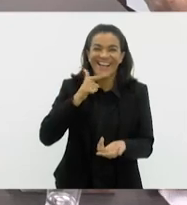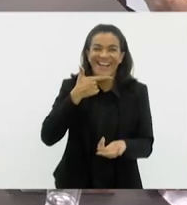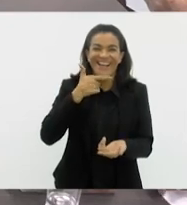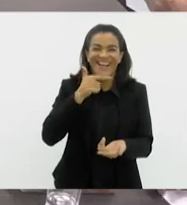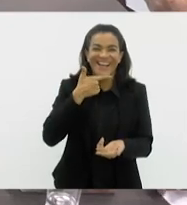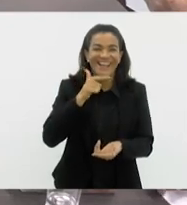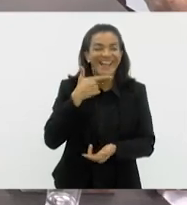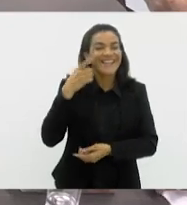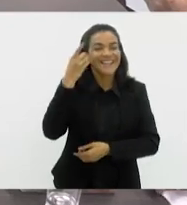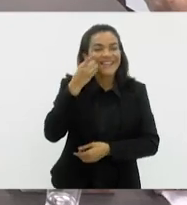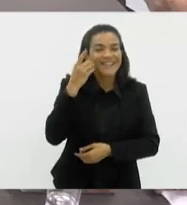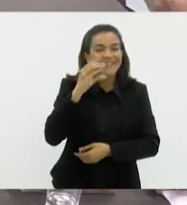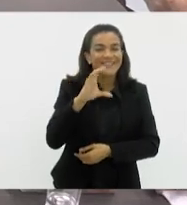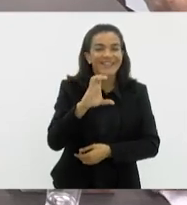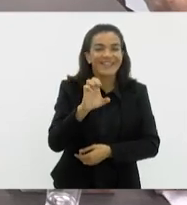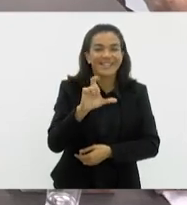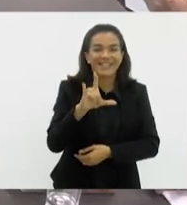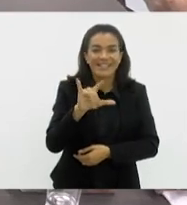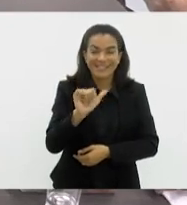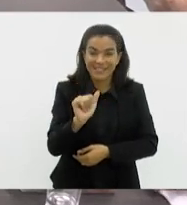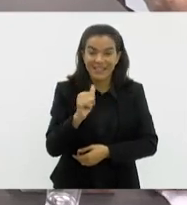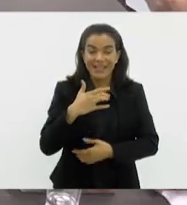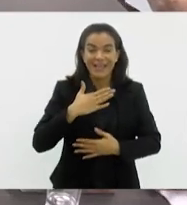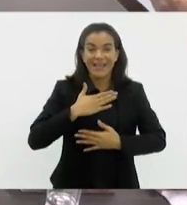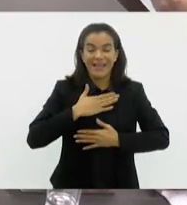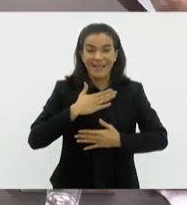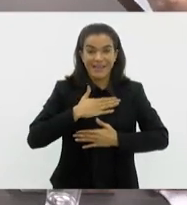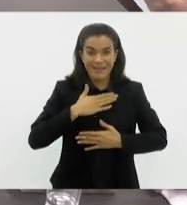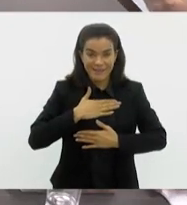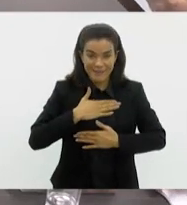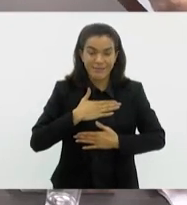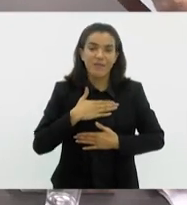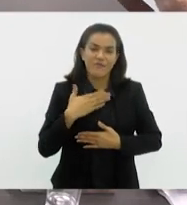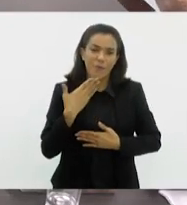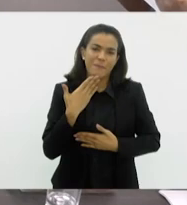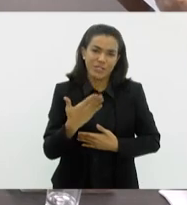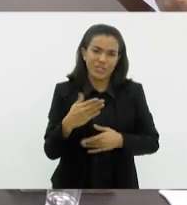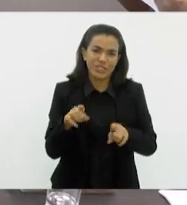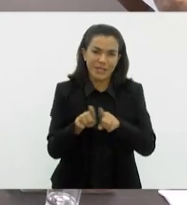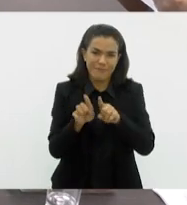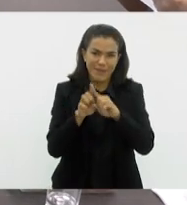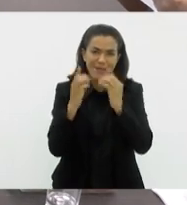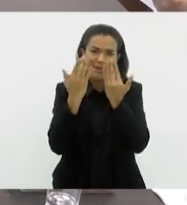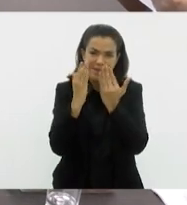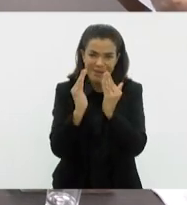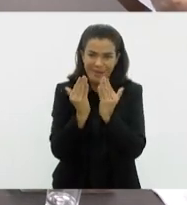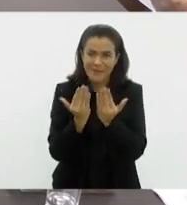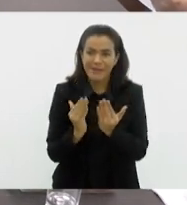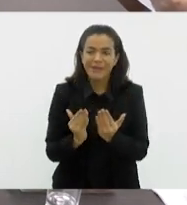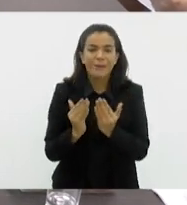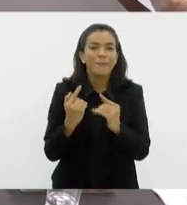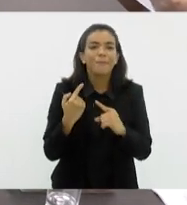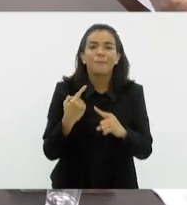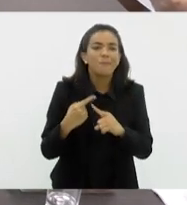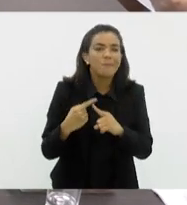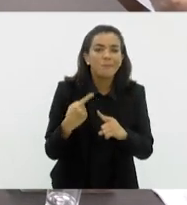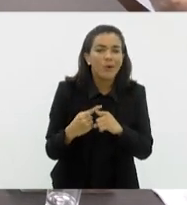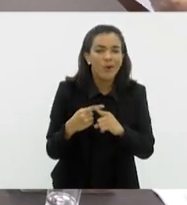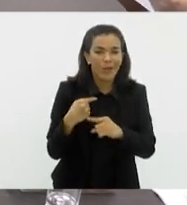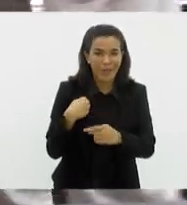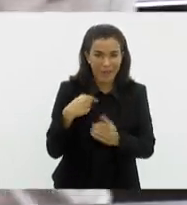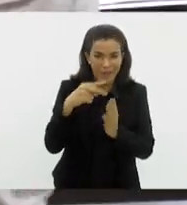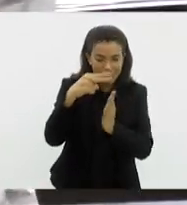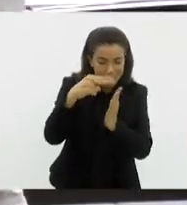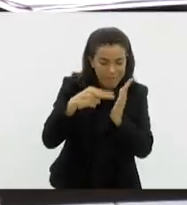Deputada Célia. Não, presidente, assim, eu também vou solicitar vista conjunta, porque aqui, né,